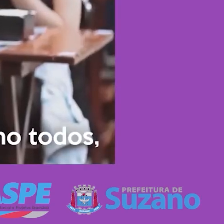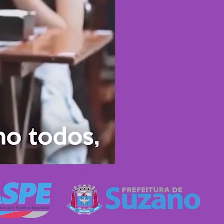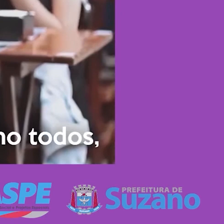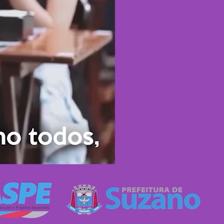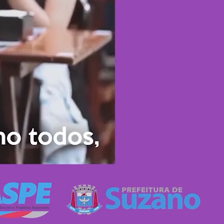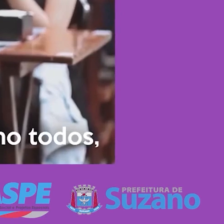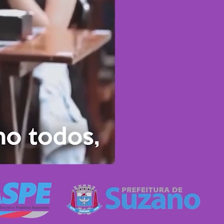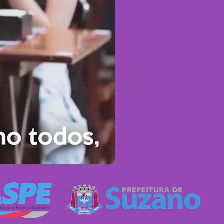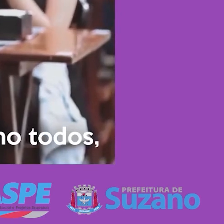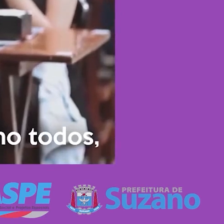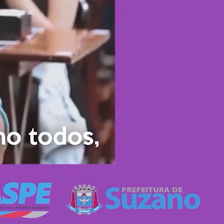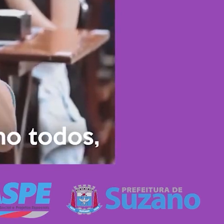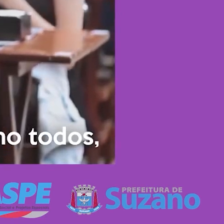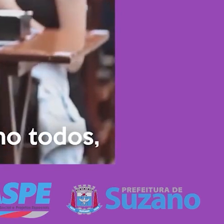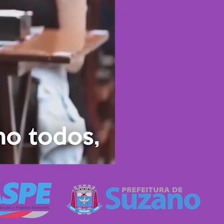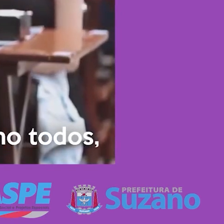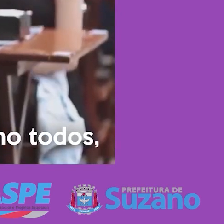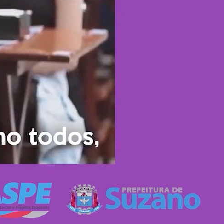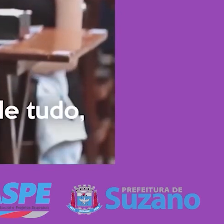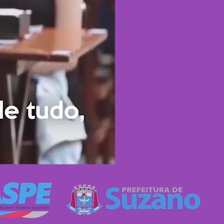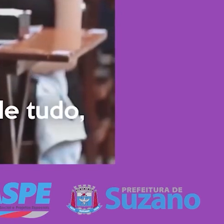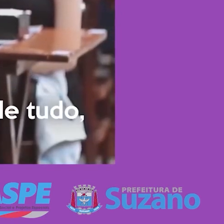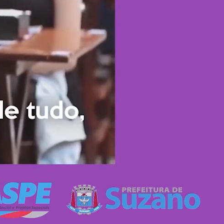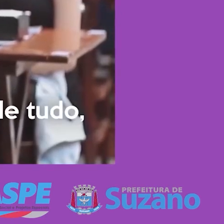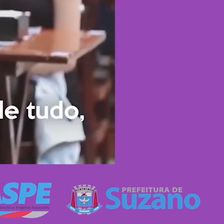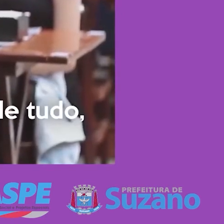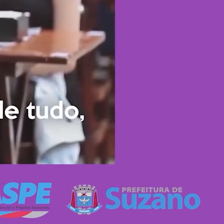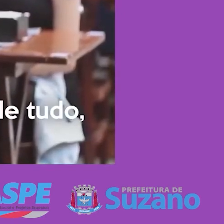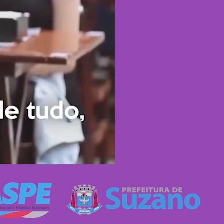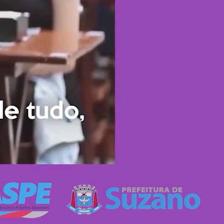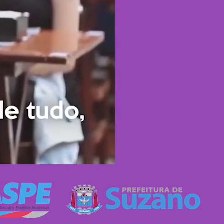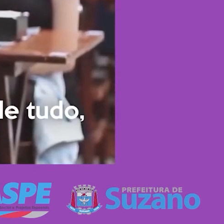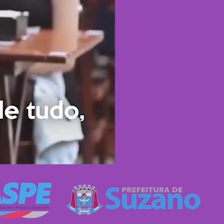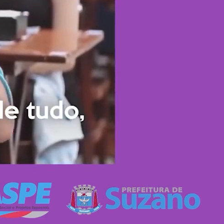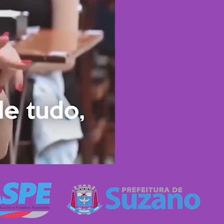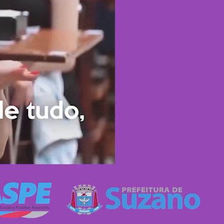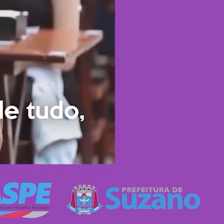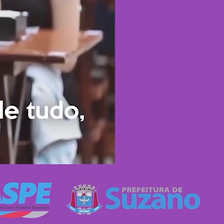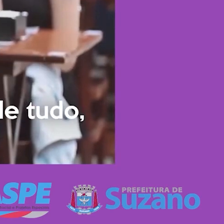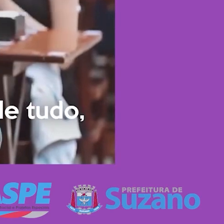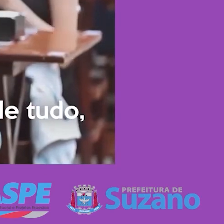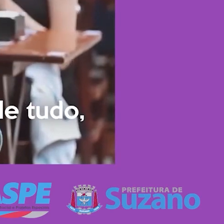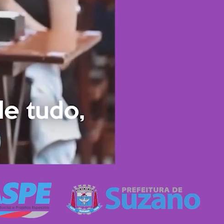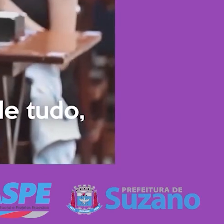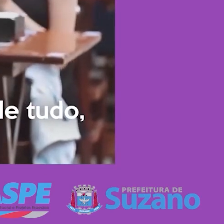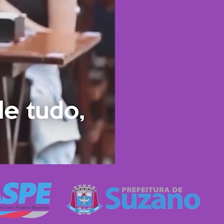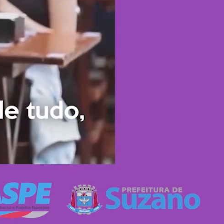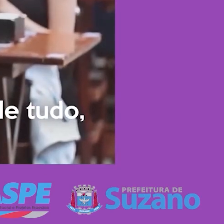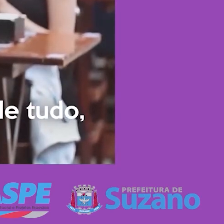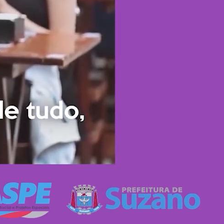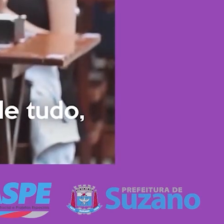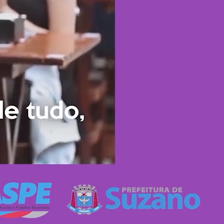Queremos um futuro em que nós sejamos como todos, sem diferenças ou preconceitos, pois acima de tudo, somos